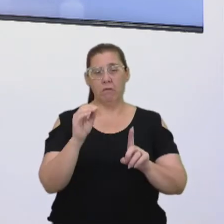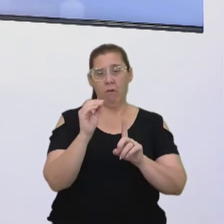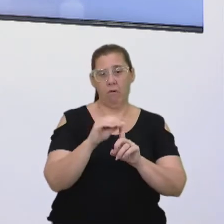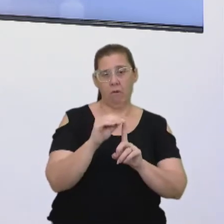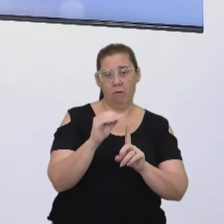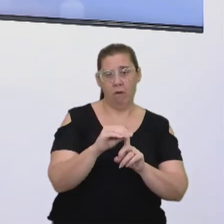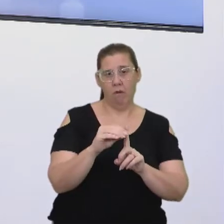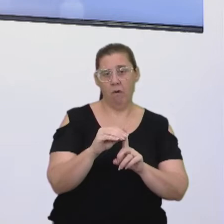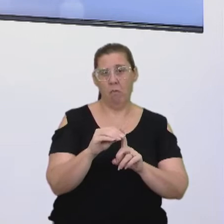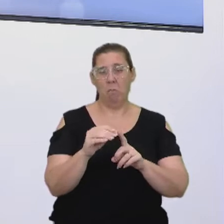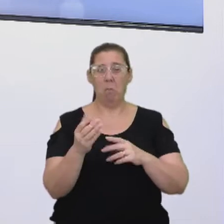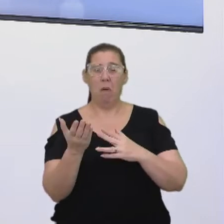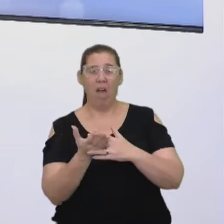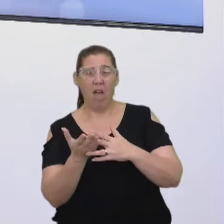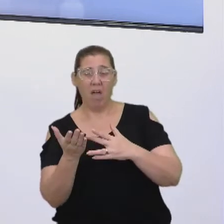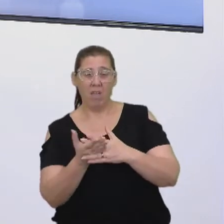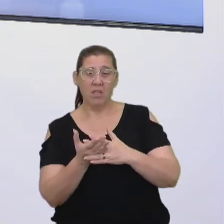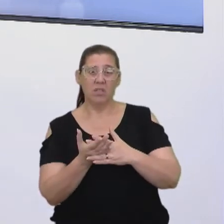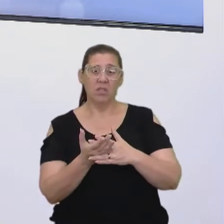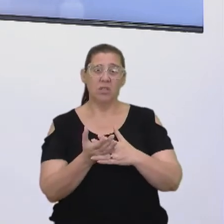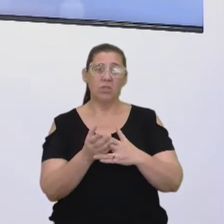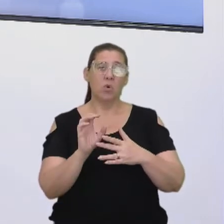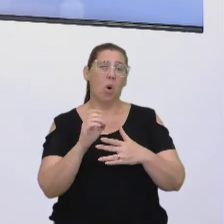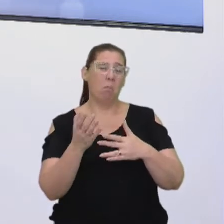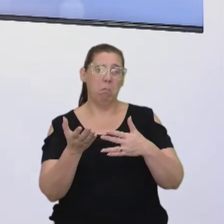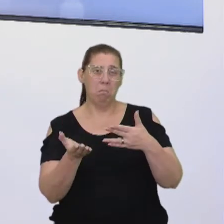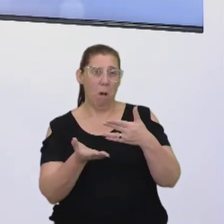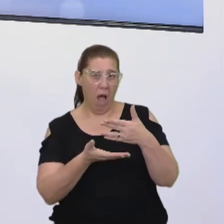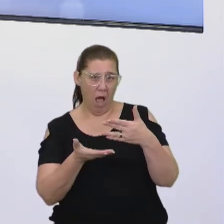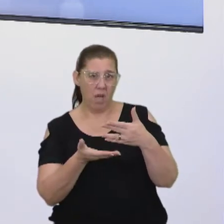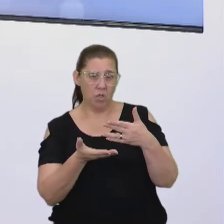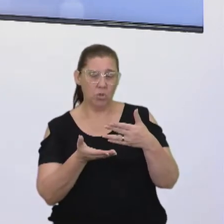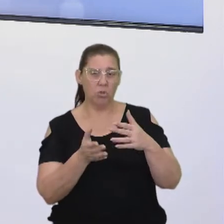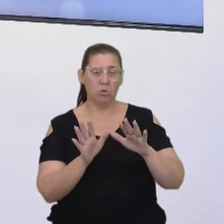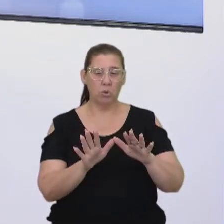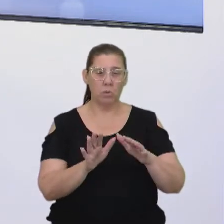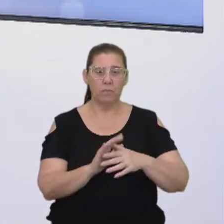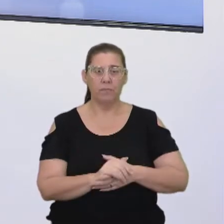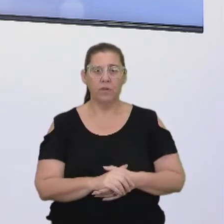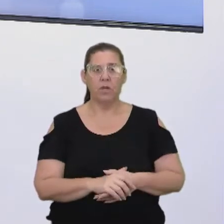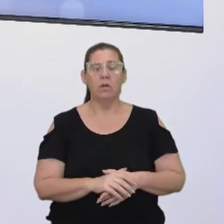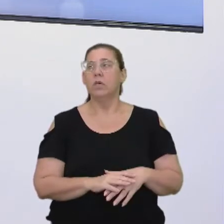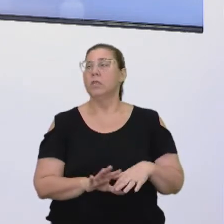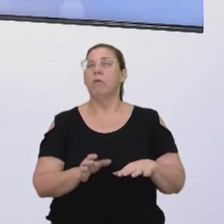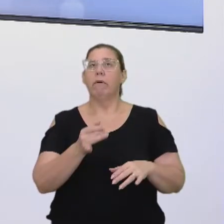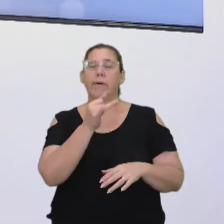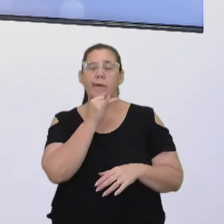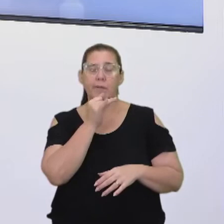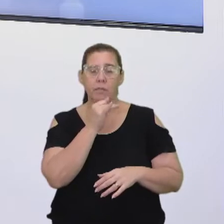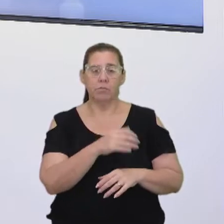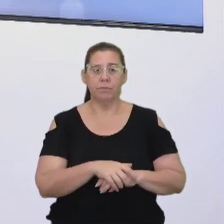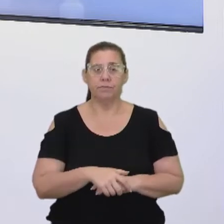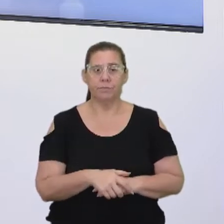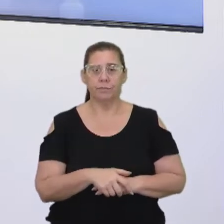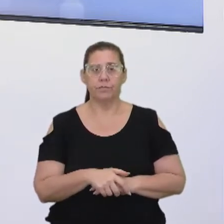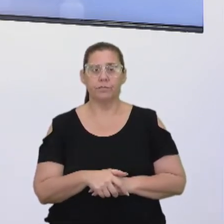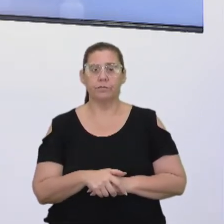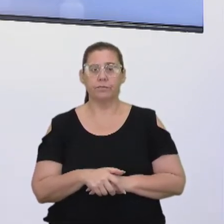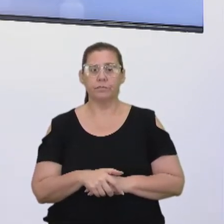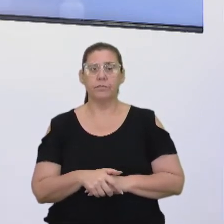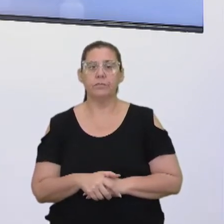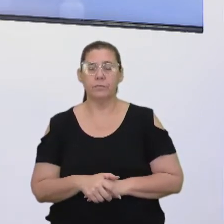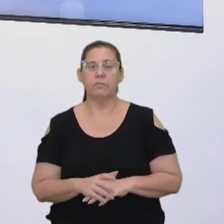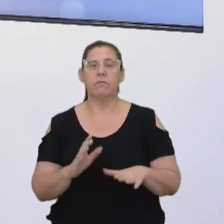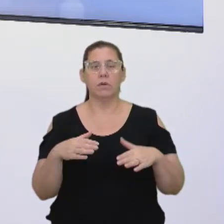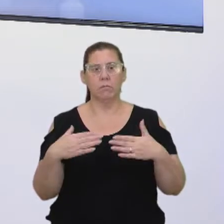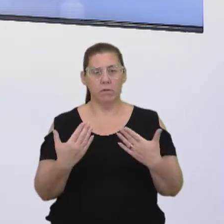vulnerabilidade médio ou, tipo, baixo. Que não é assim que é uma pessoa, por exemplo... quando a gente